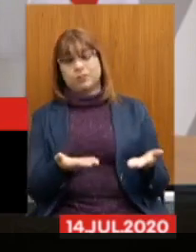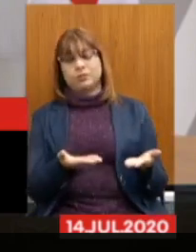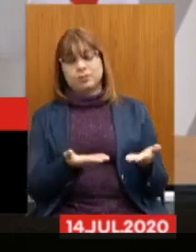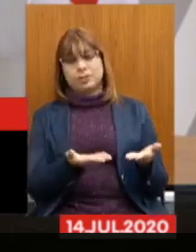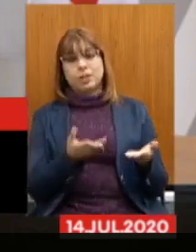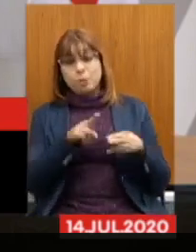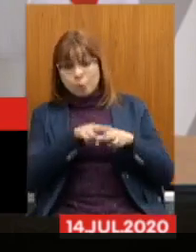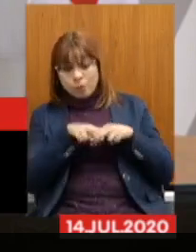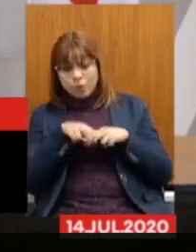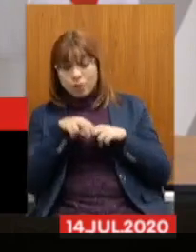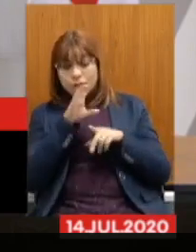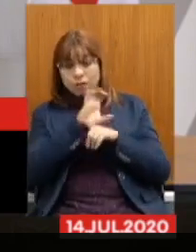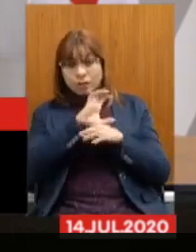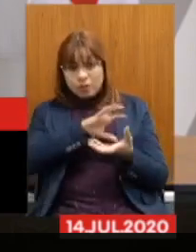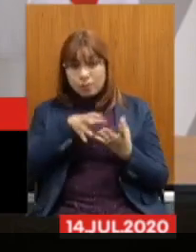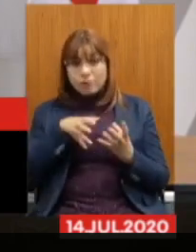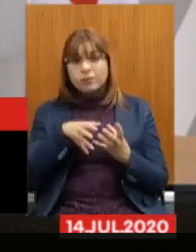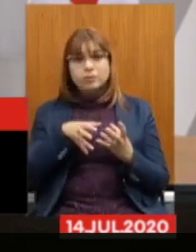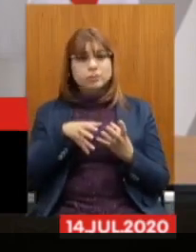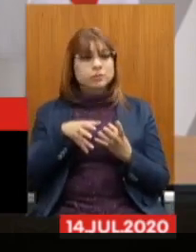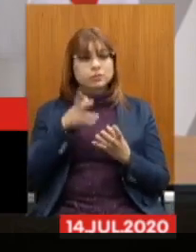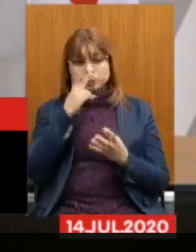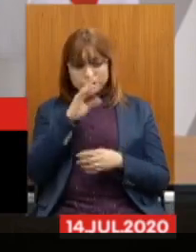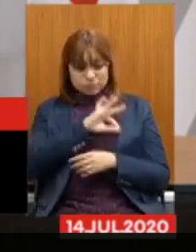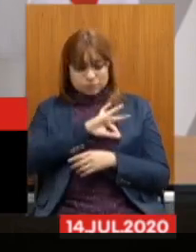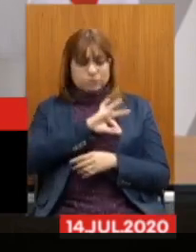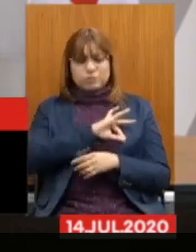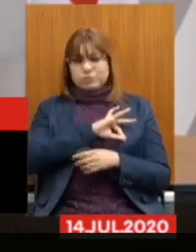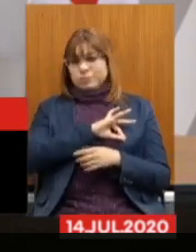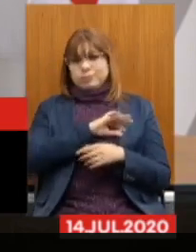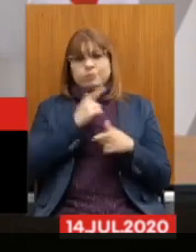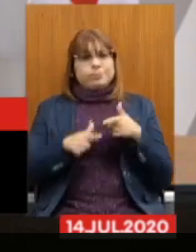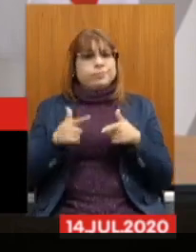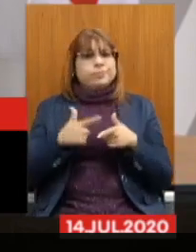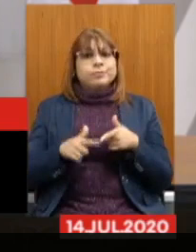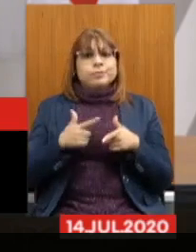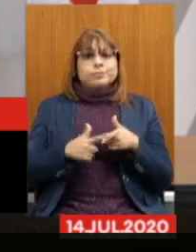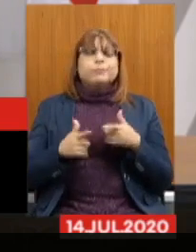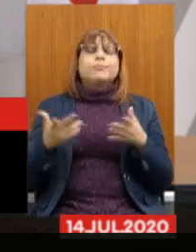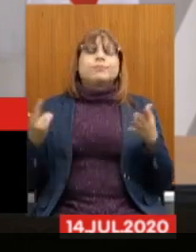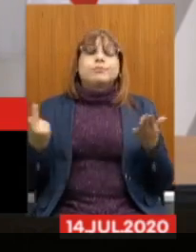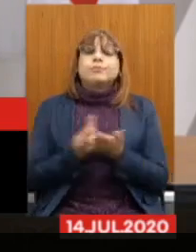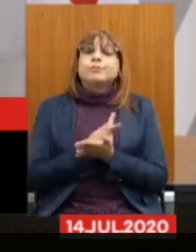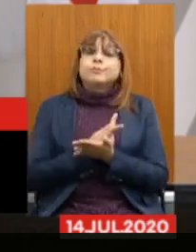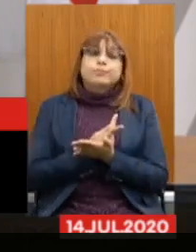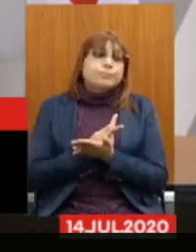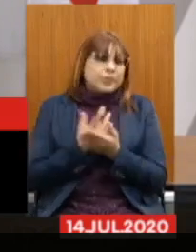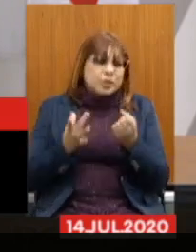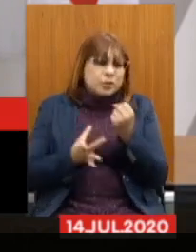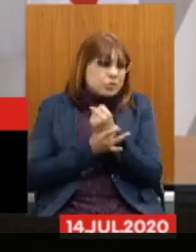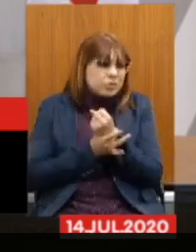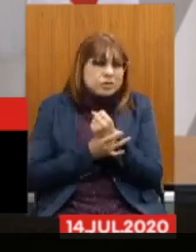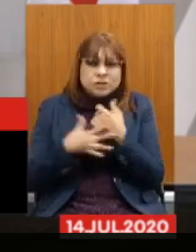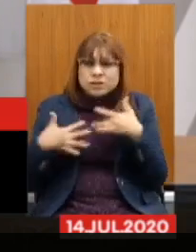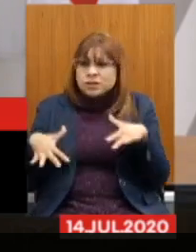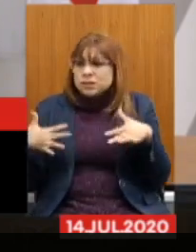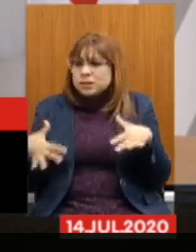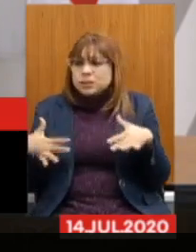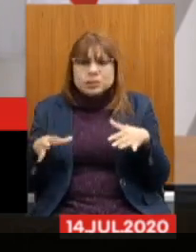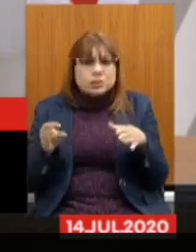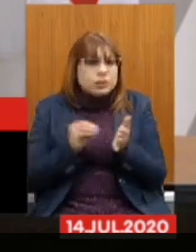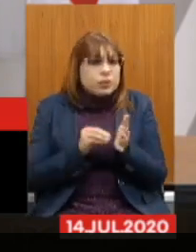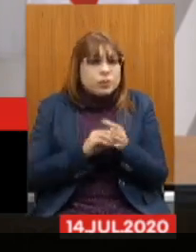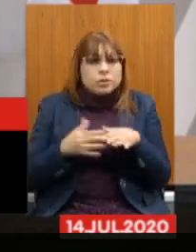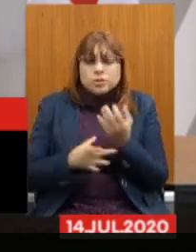um confisco de salário aos servidores públicos, provocando com isso a maior insegurança já vista no futuro dessa